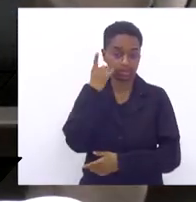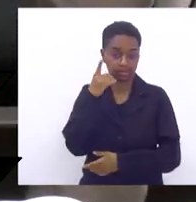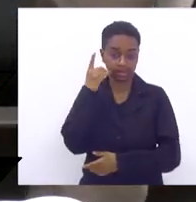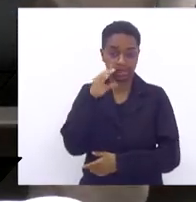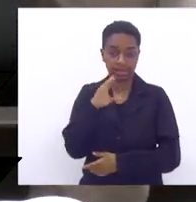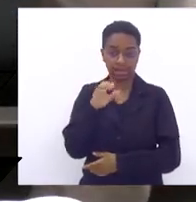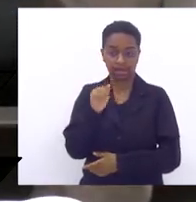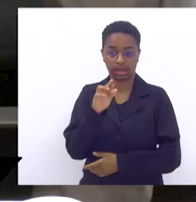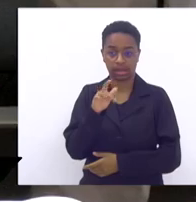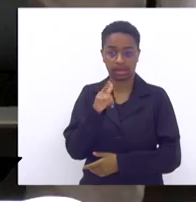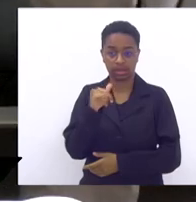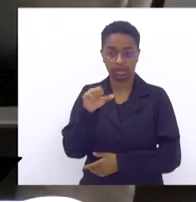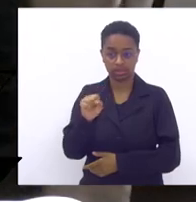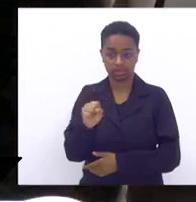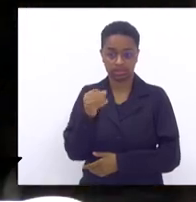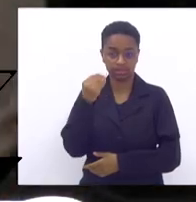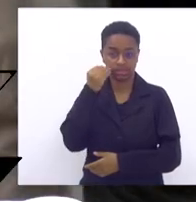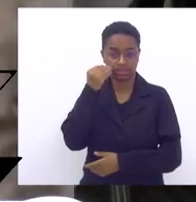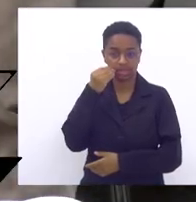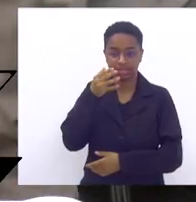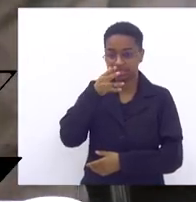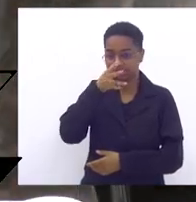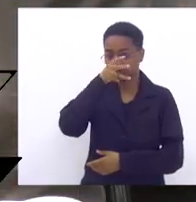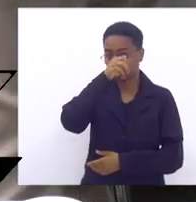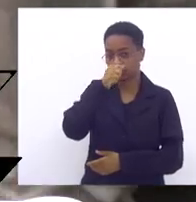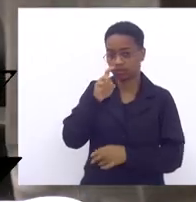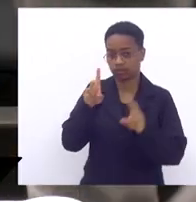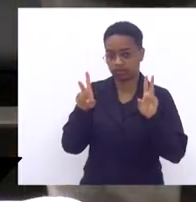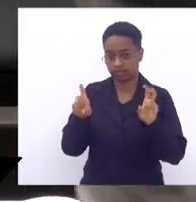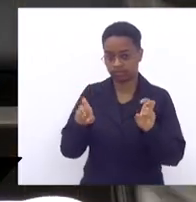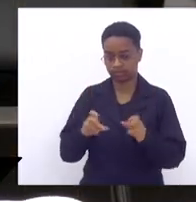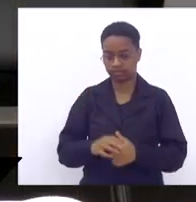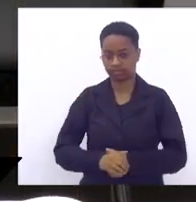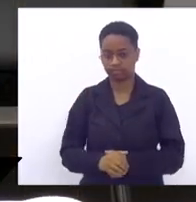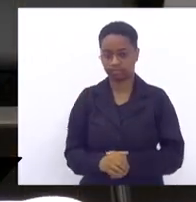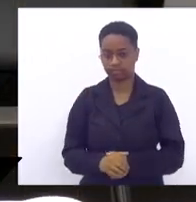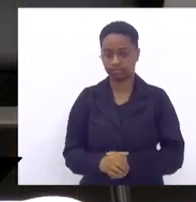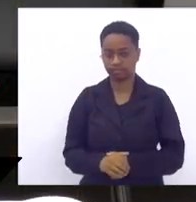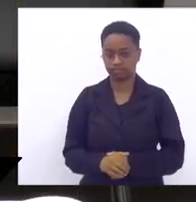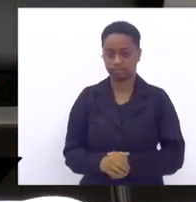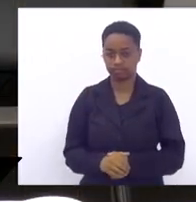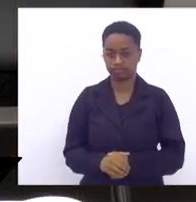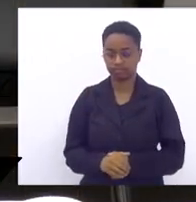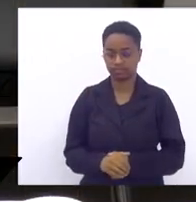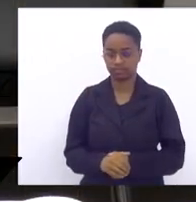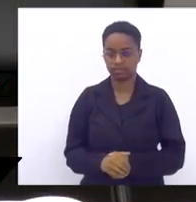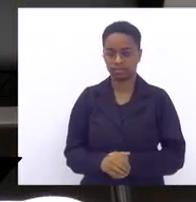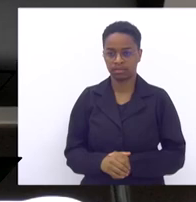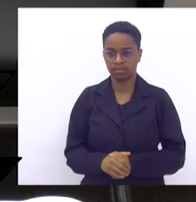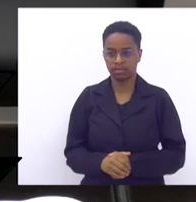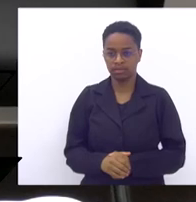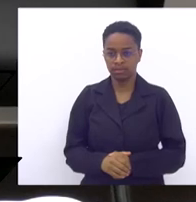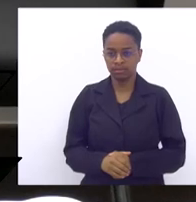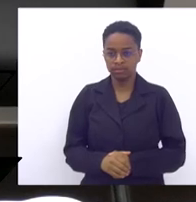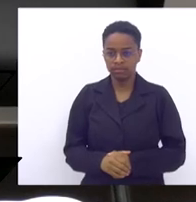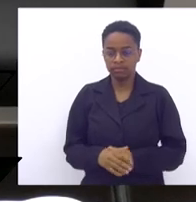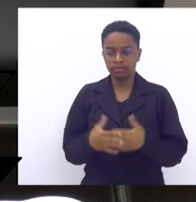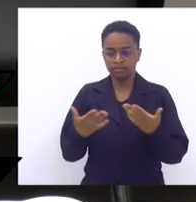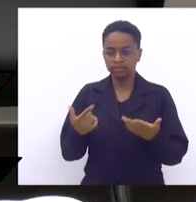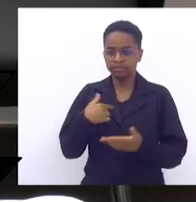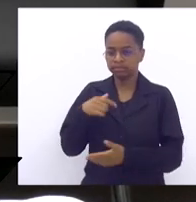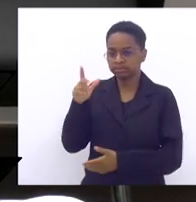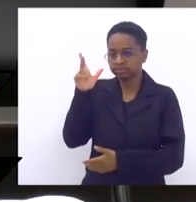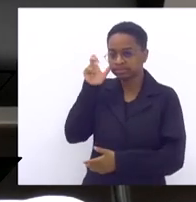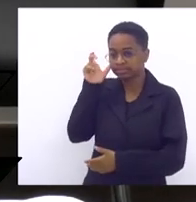está tentando salvar essa questão. E, não, e o Espírito Santo de ouvido aqui está